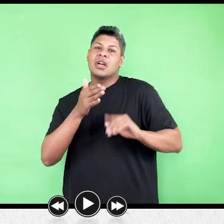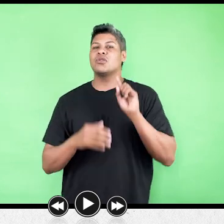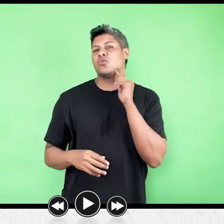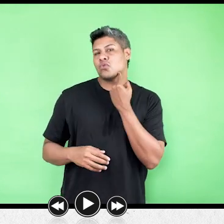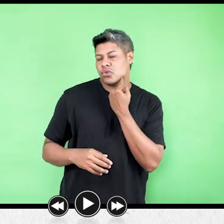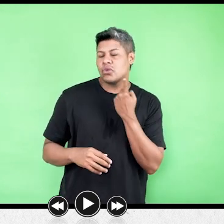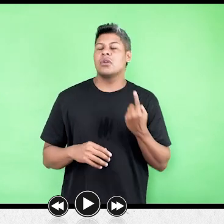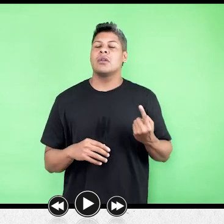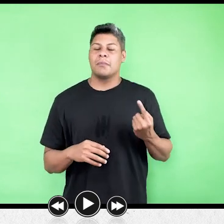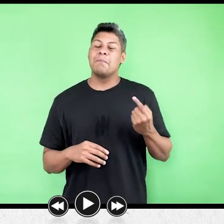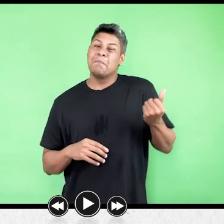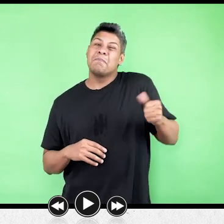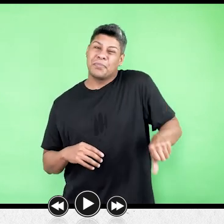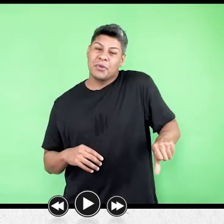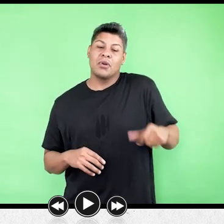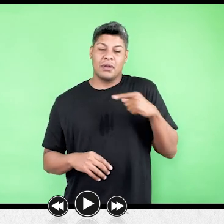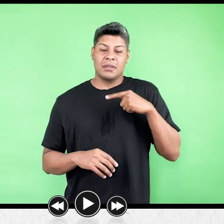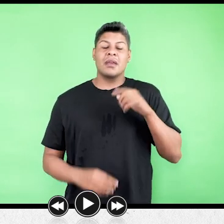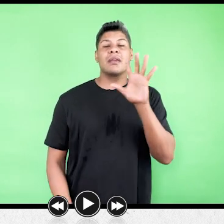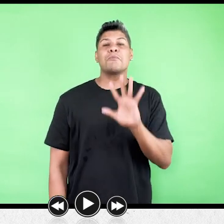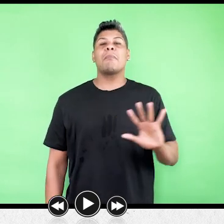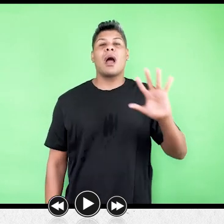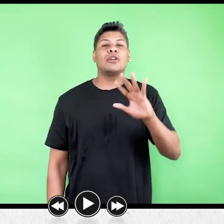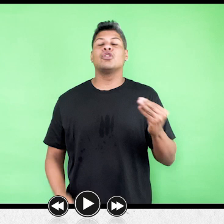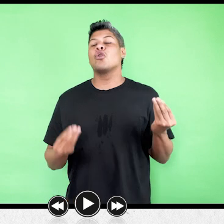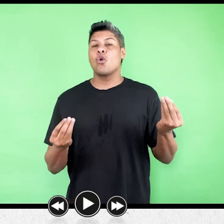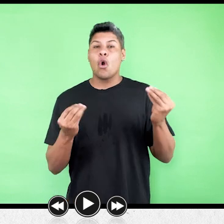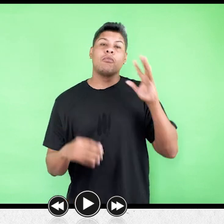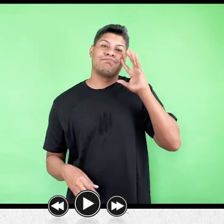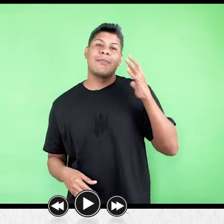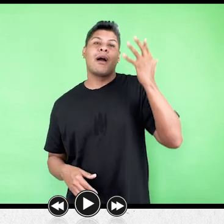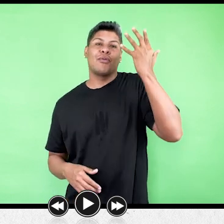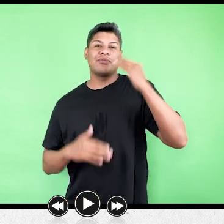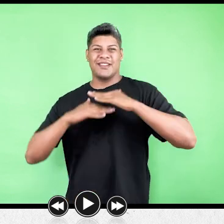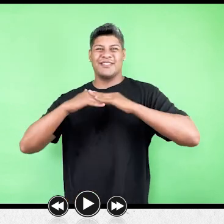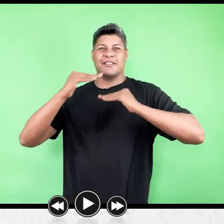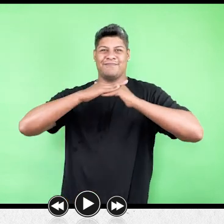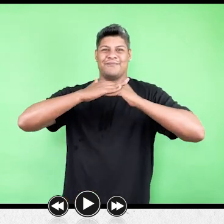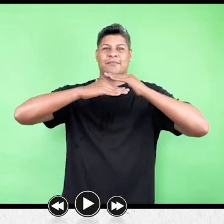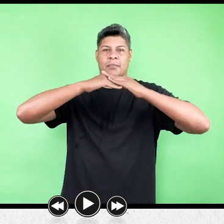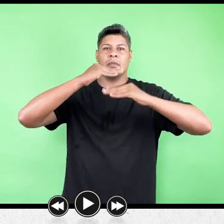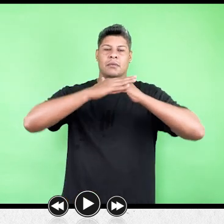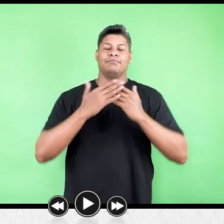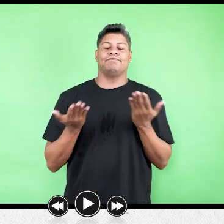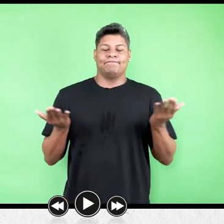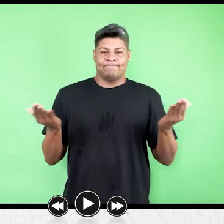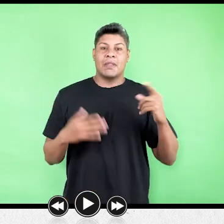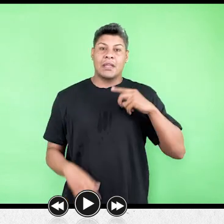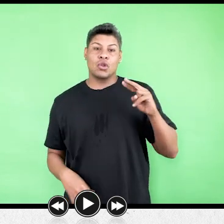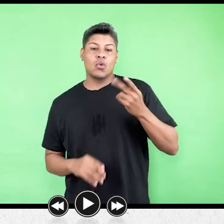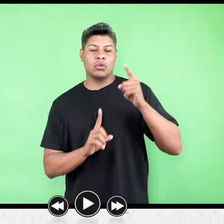micro-organismos patogênicos. Então, aqui a gente tem uma imagem, né, de como que funciona um filtro, E aí a gente tem 2 tipos de filtração,